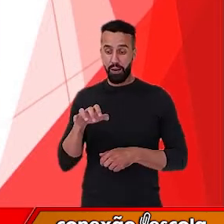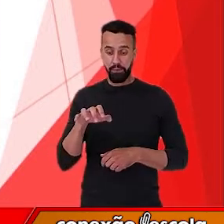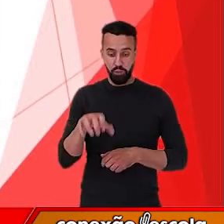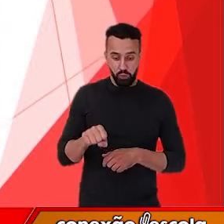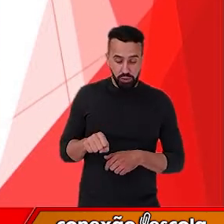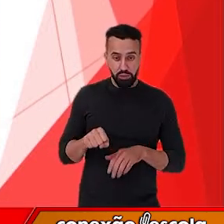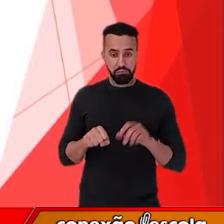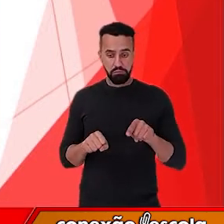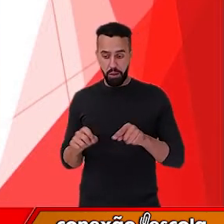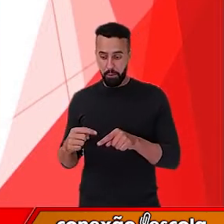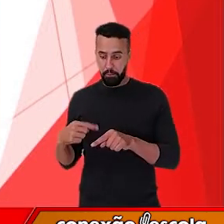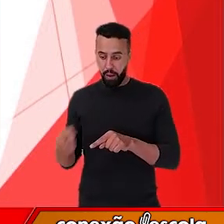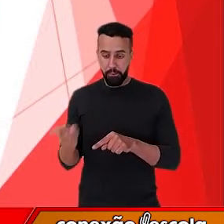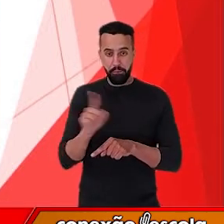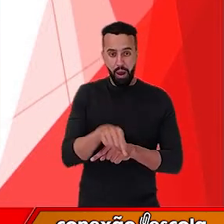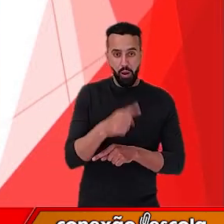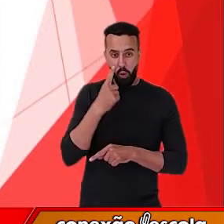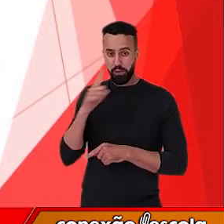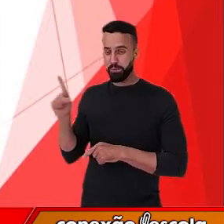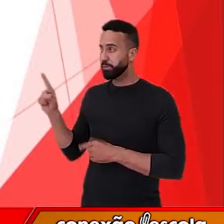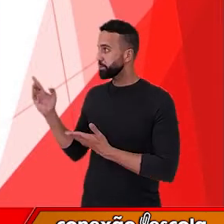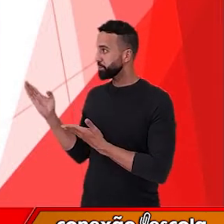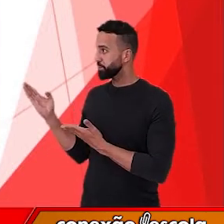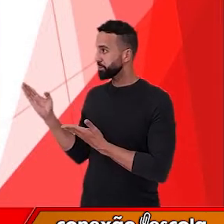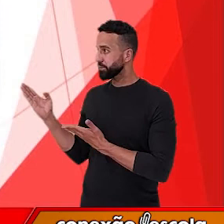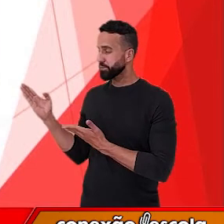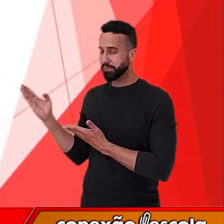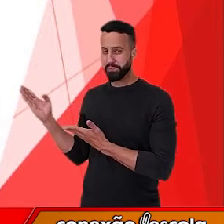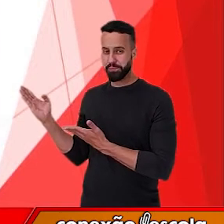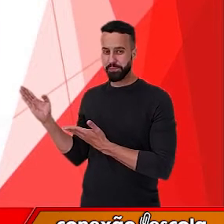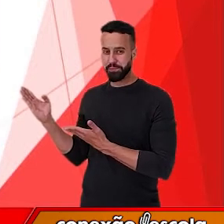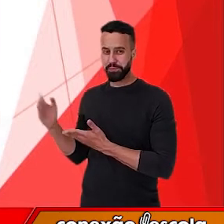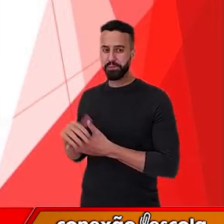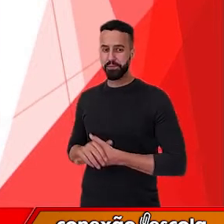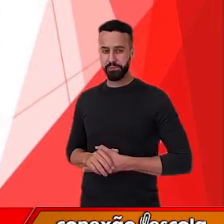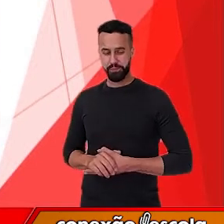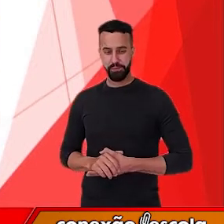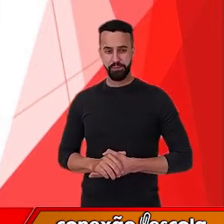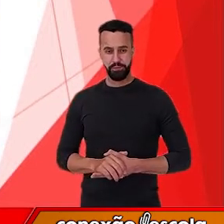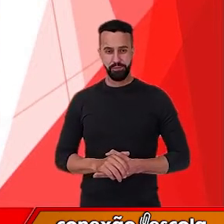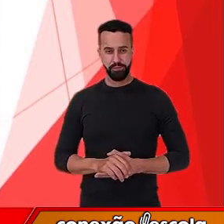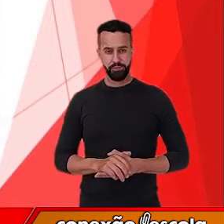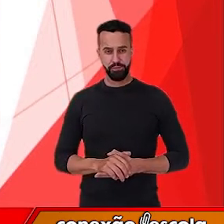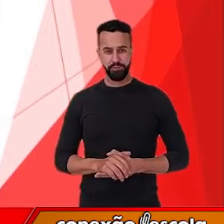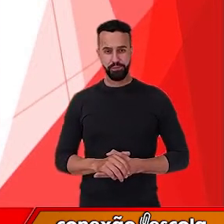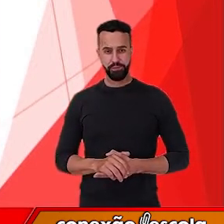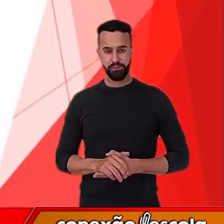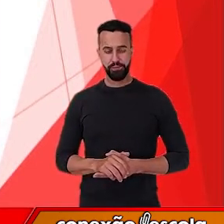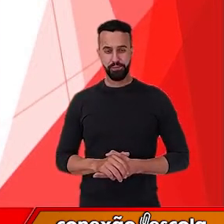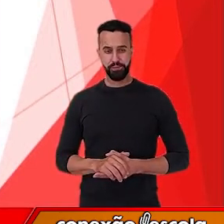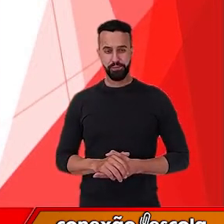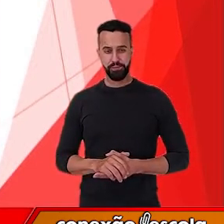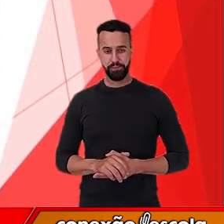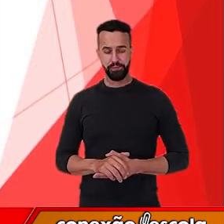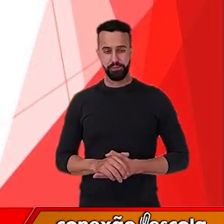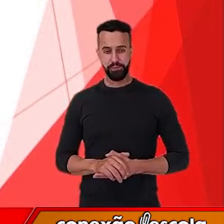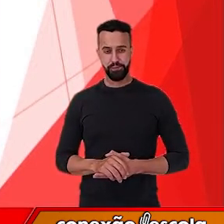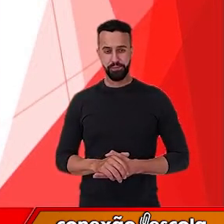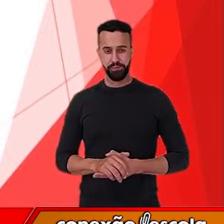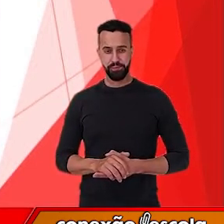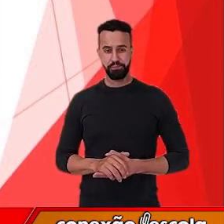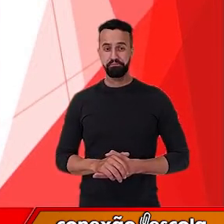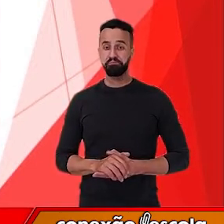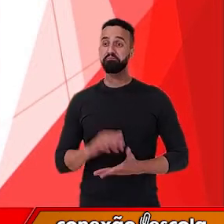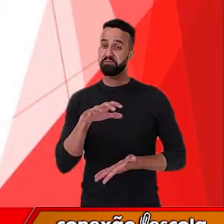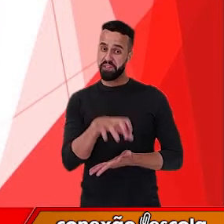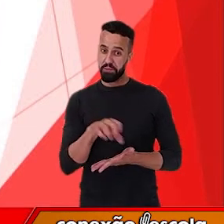fazer capturas sequenciadas. Ou seja, aqui, quando eu salto, eu posso saltar por cima